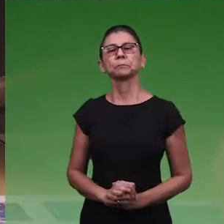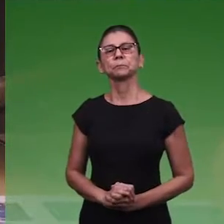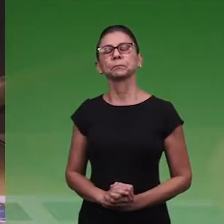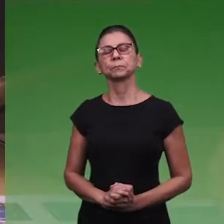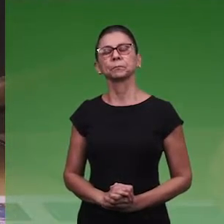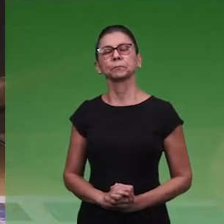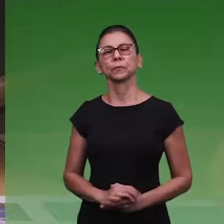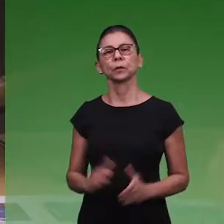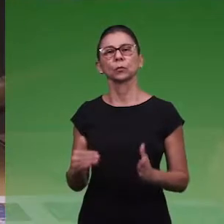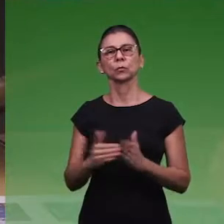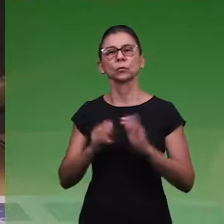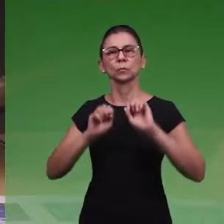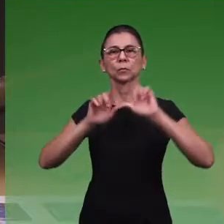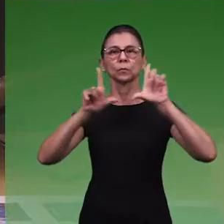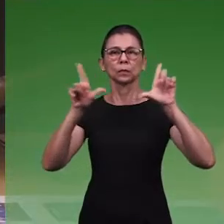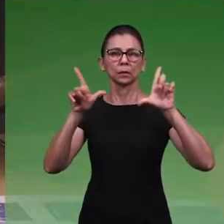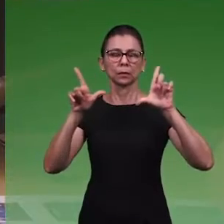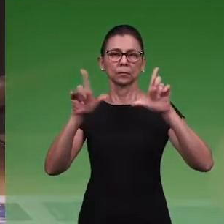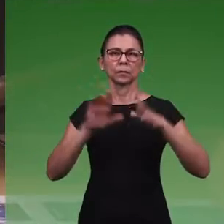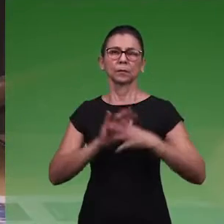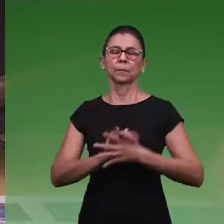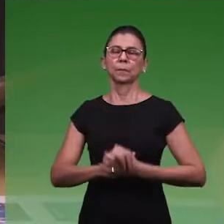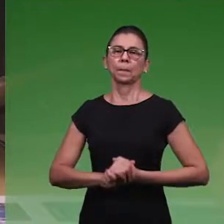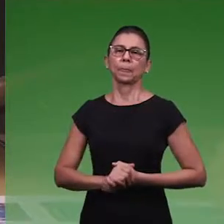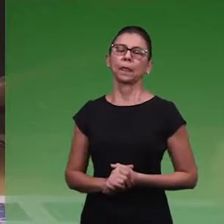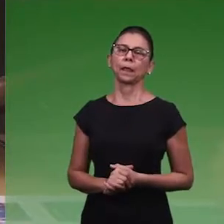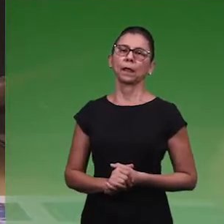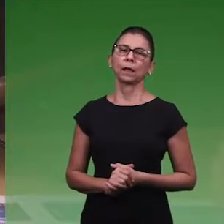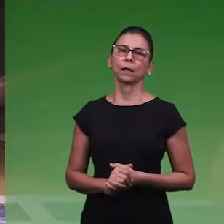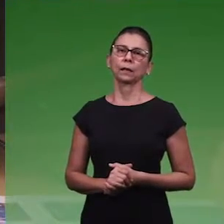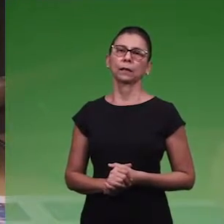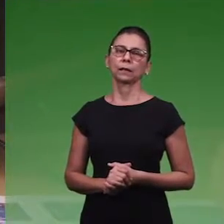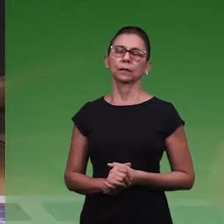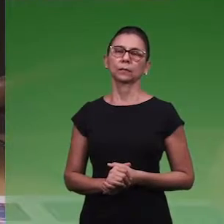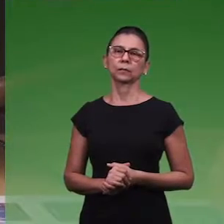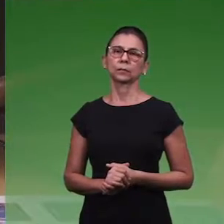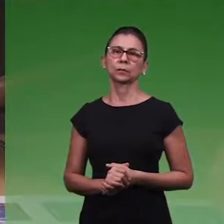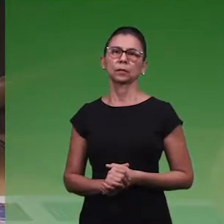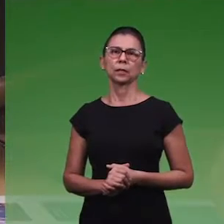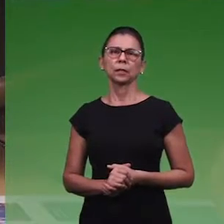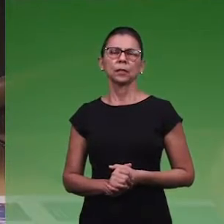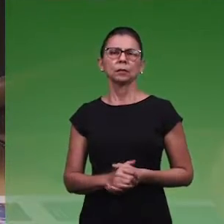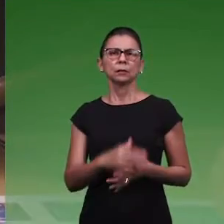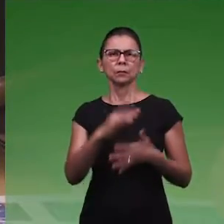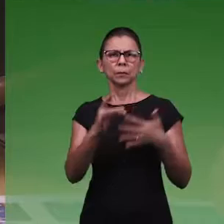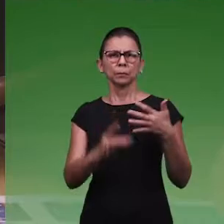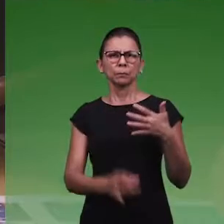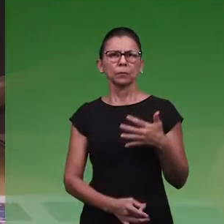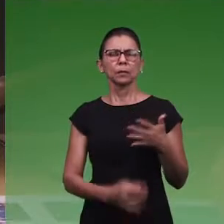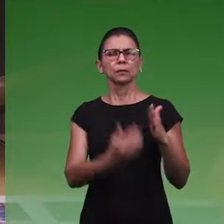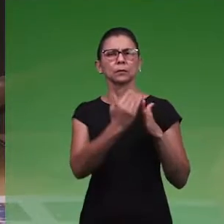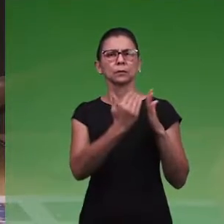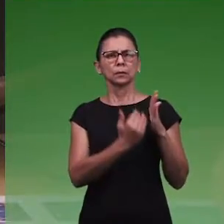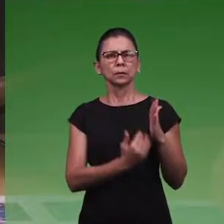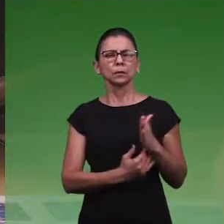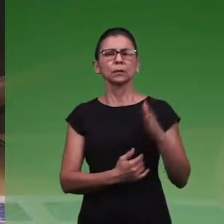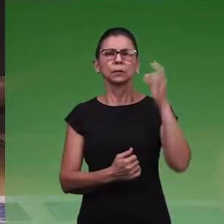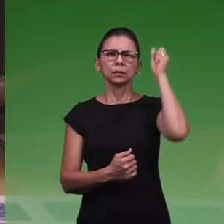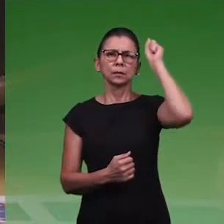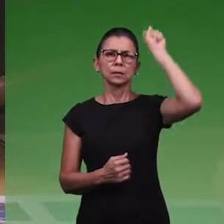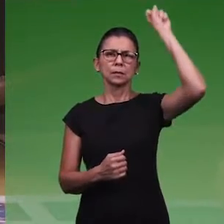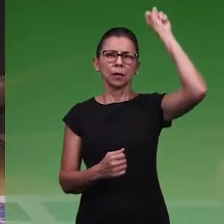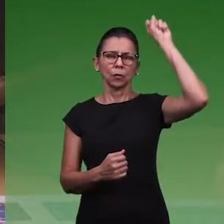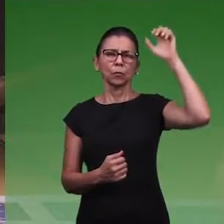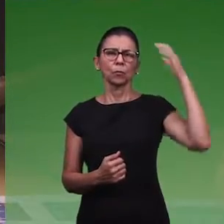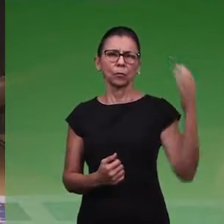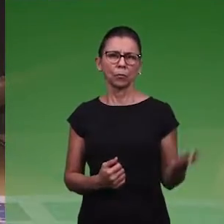exatamente terminamos o último programa abordando esse aspecto, né, do que o Saul fez e como o Senhor viu, do ponto de vista